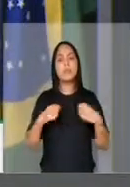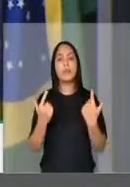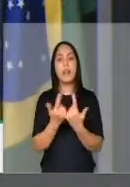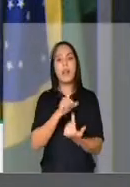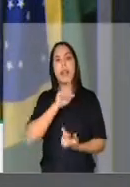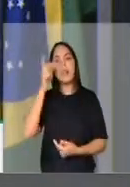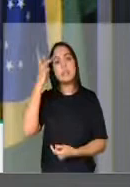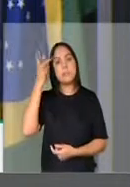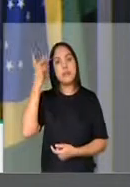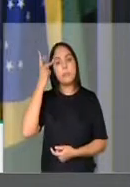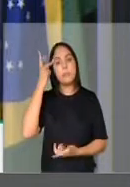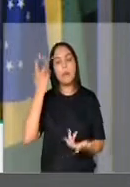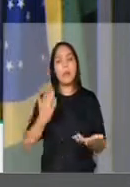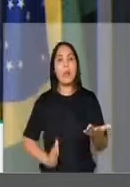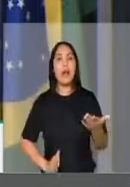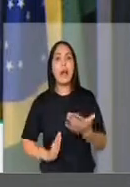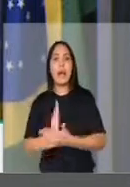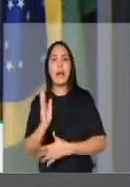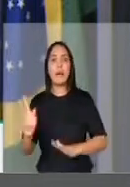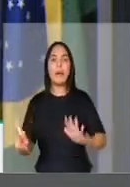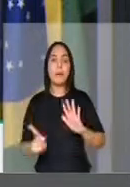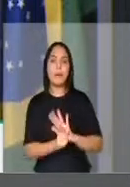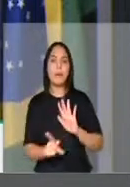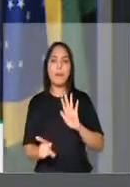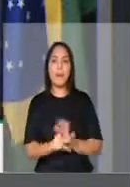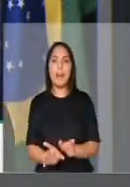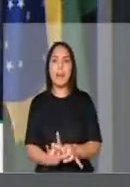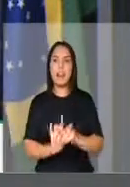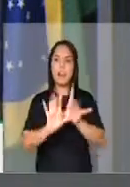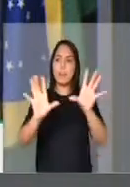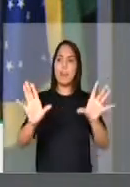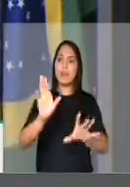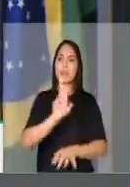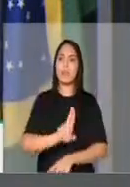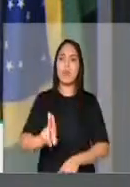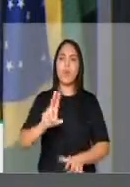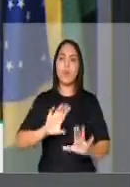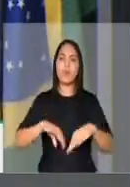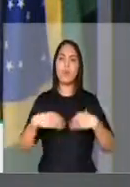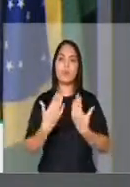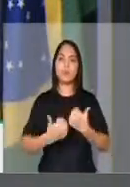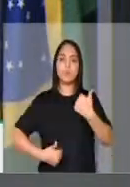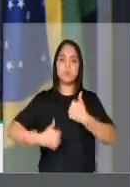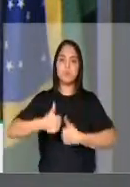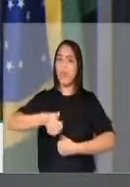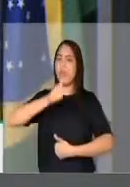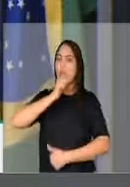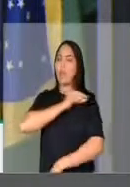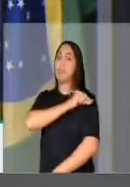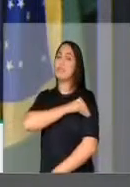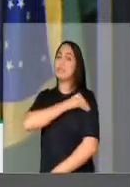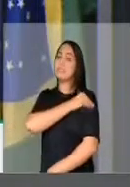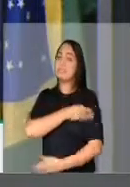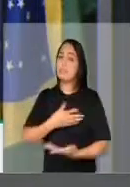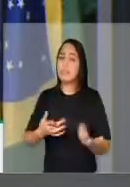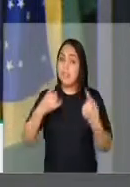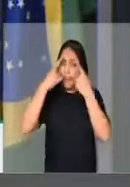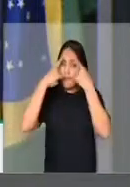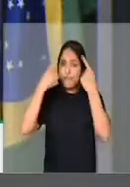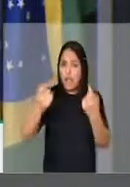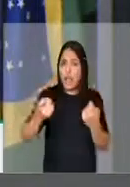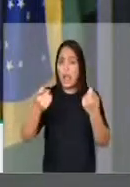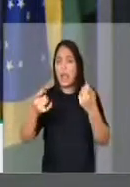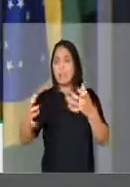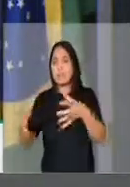essa iniciativa de aprovar a a liberação de bebidas alcoólicas nos estádios a violência ea presença de